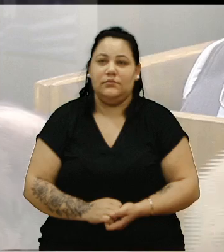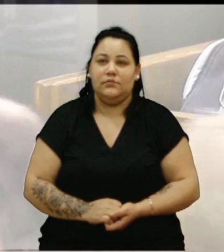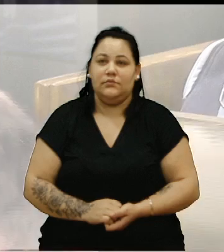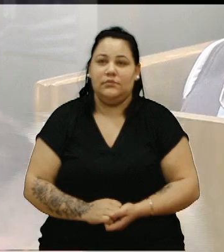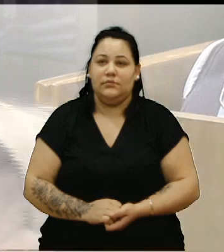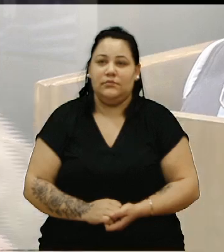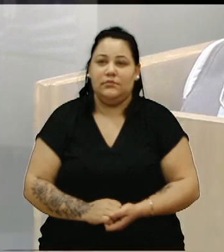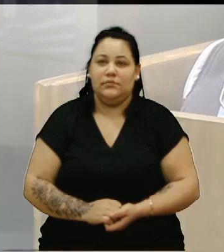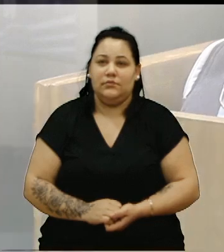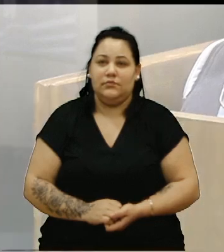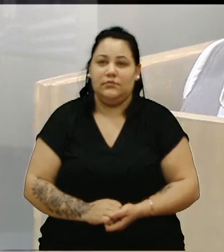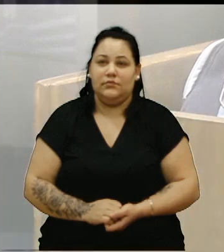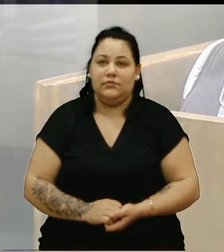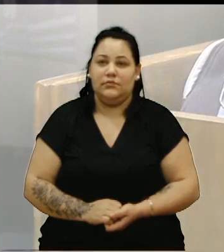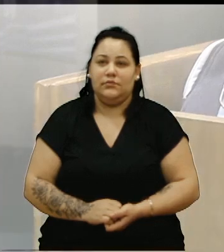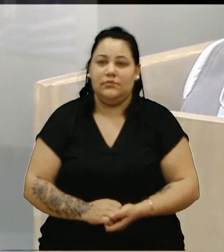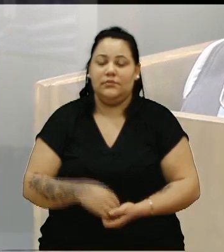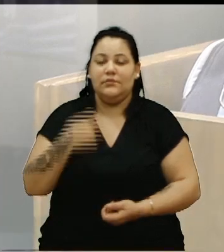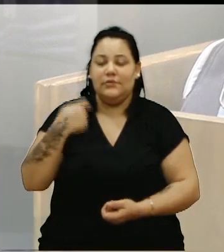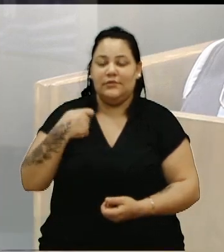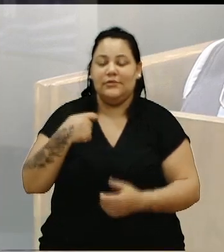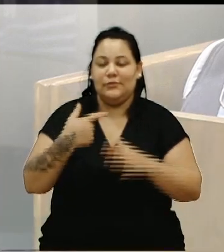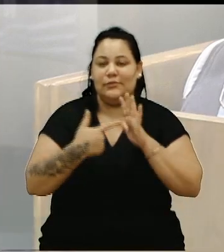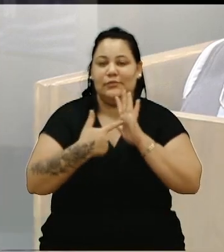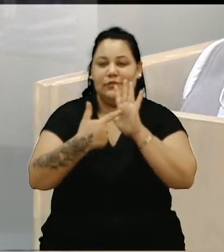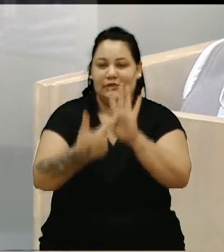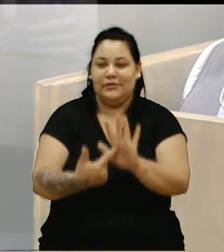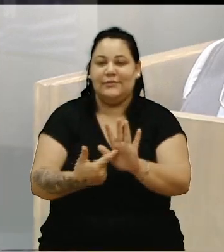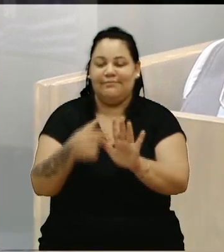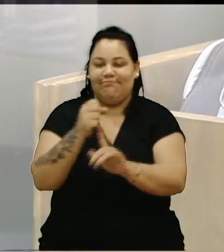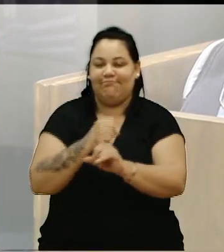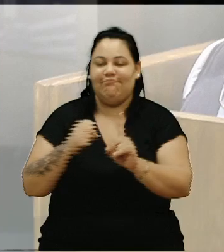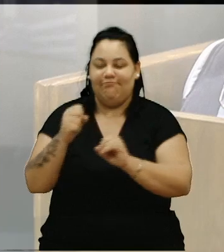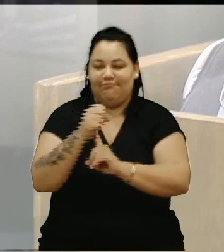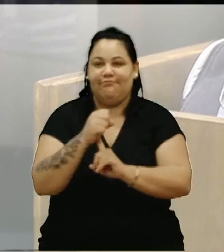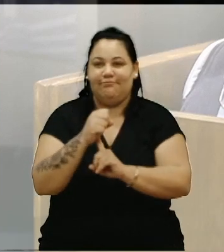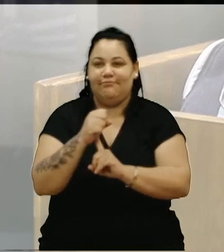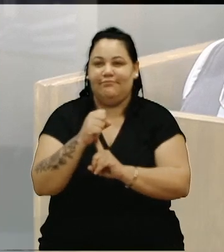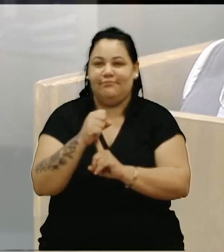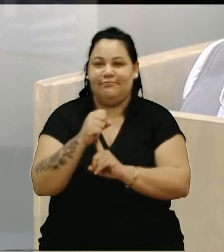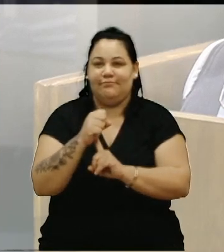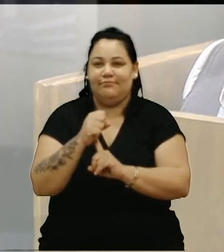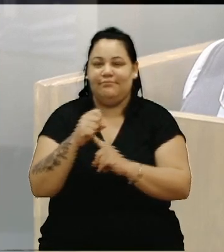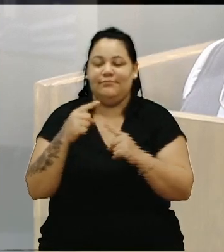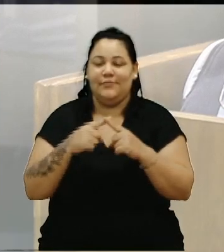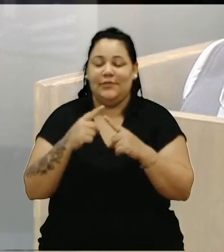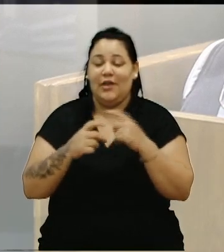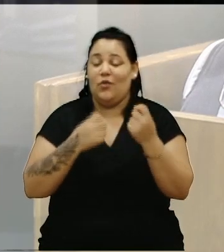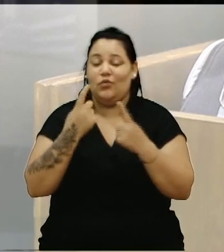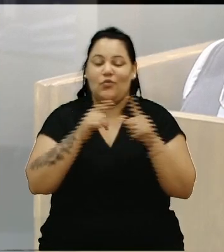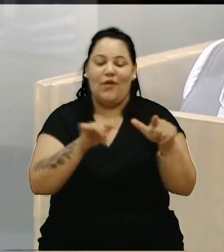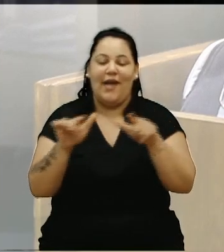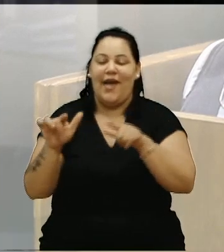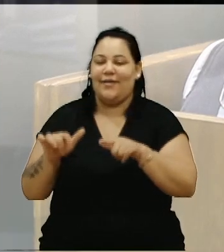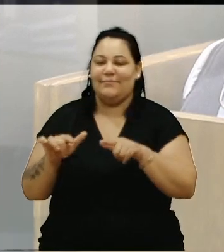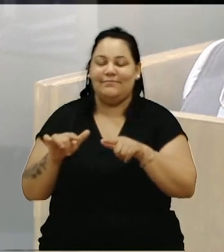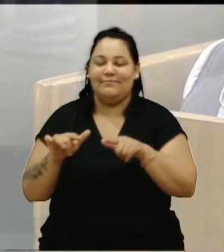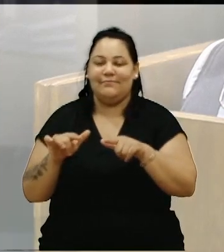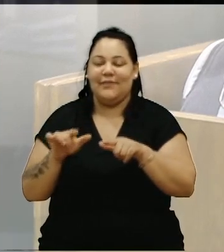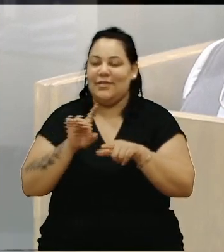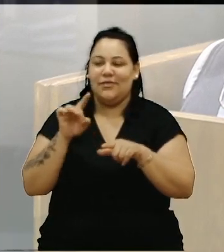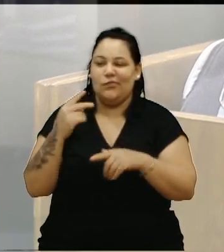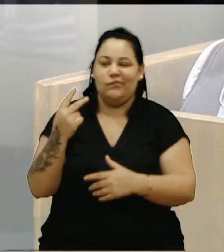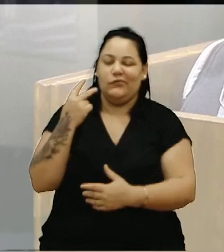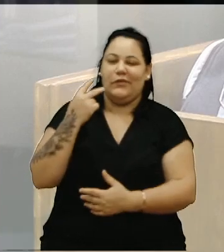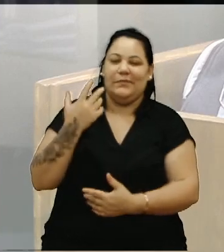Deixando de ser invisível perante a sociedade, ao juizado, a todo o tratamento que nossos